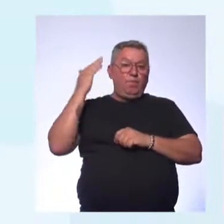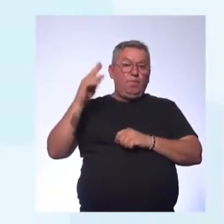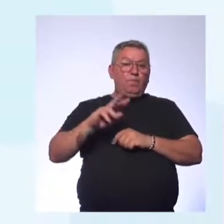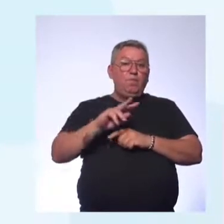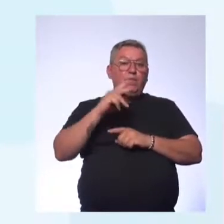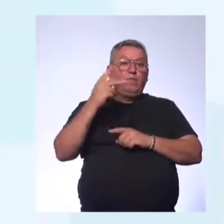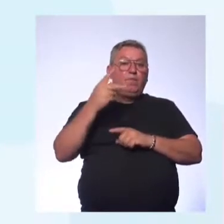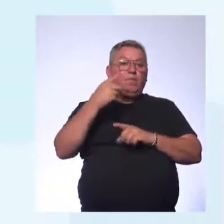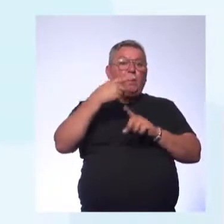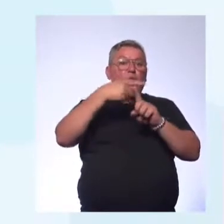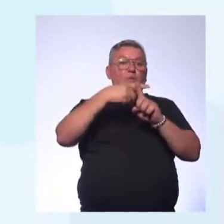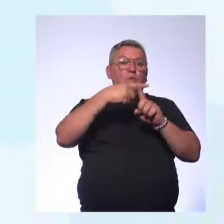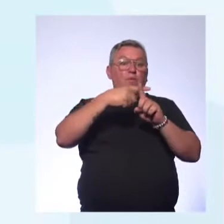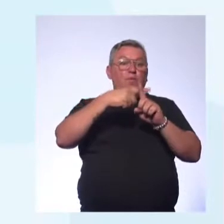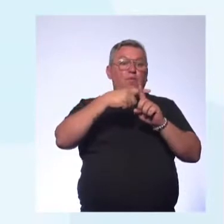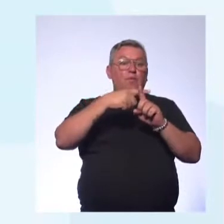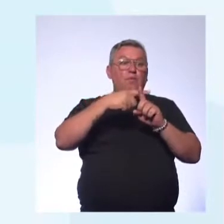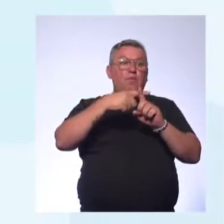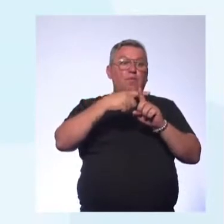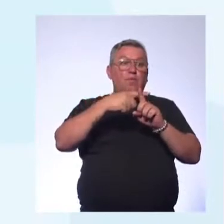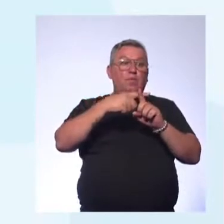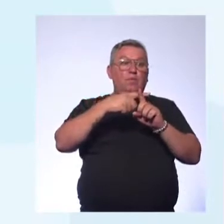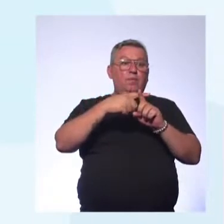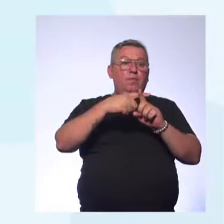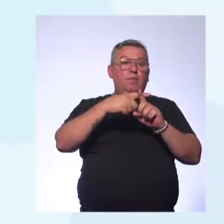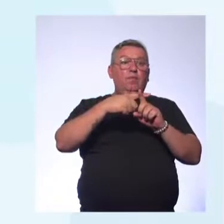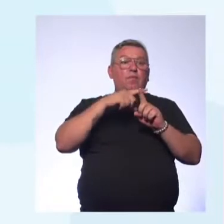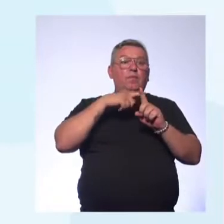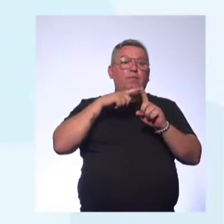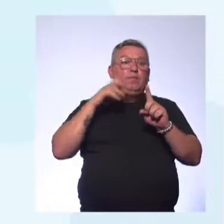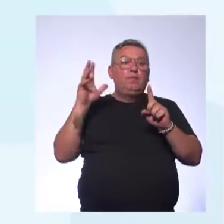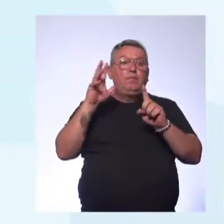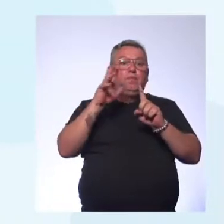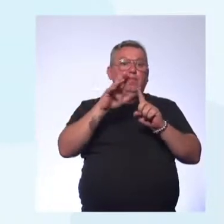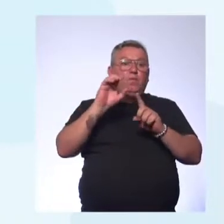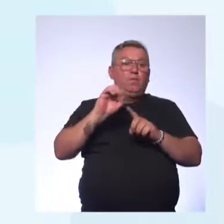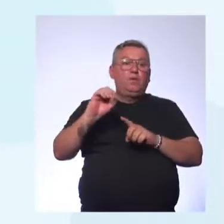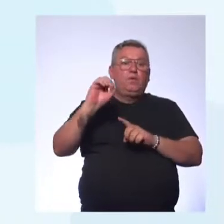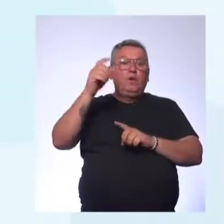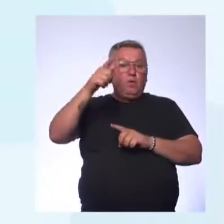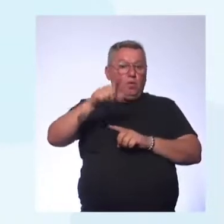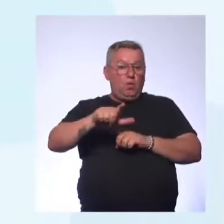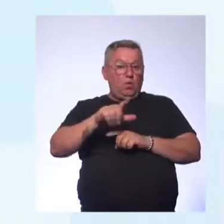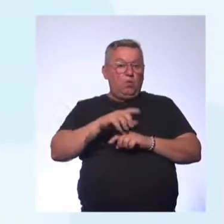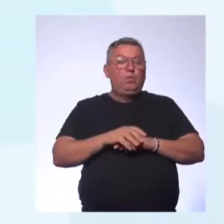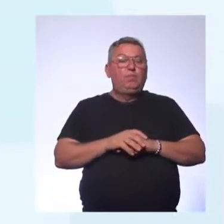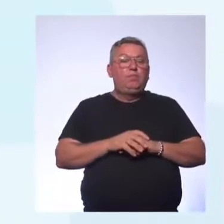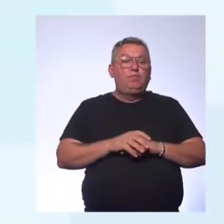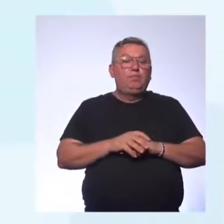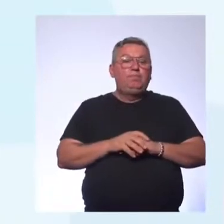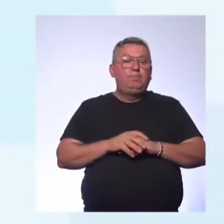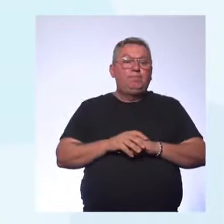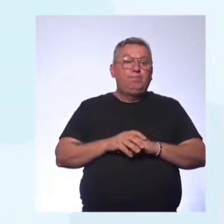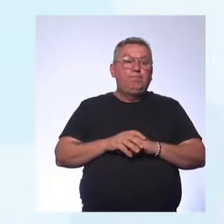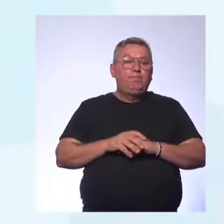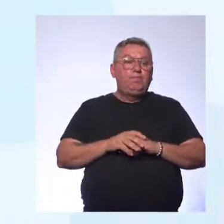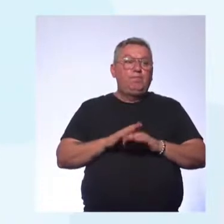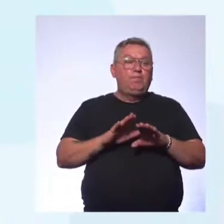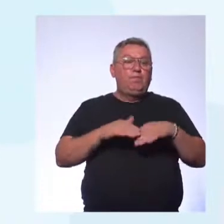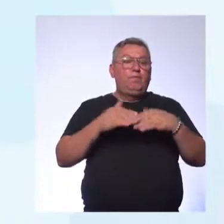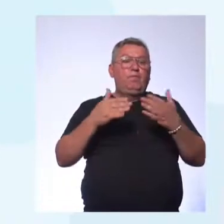hidrogênio Polo positivo de uma de uma das moléculas é atraído pelo oxigênio da outra